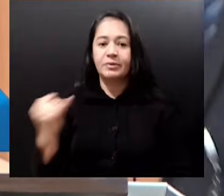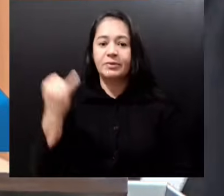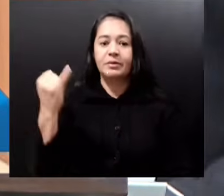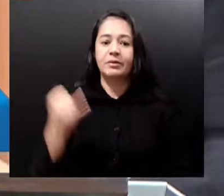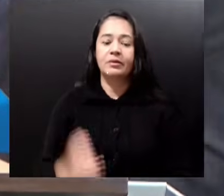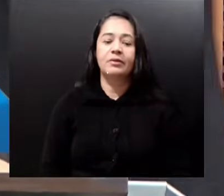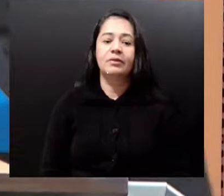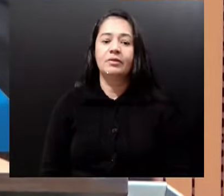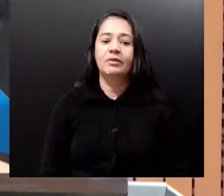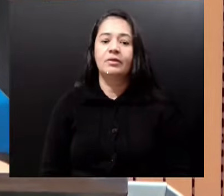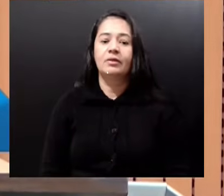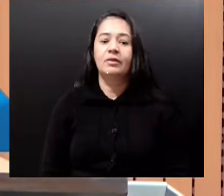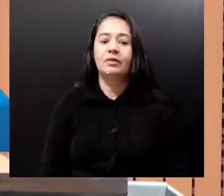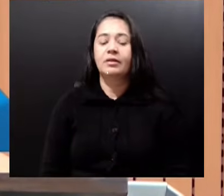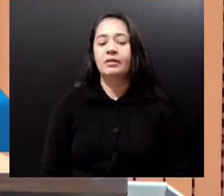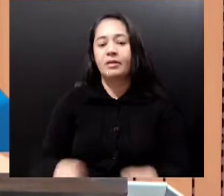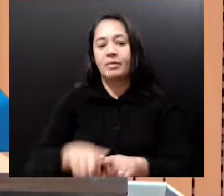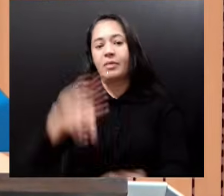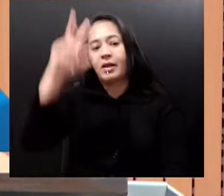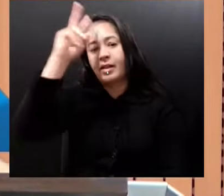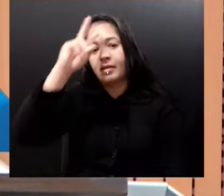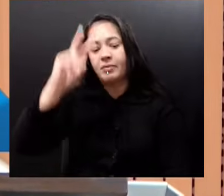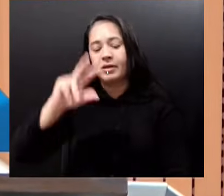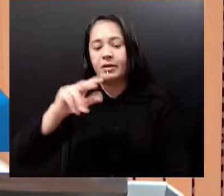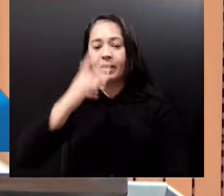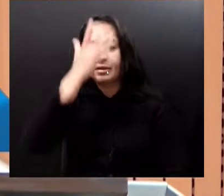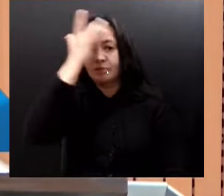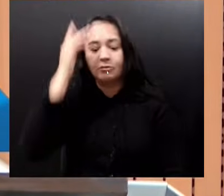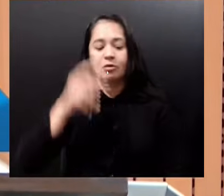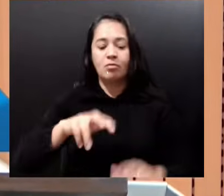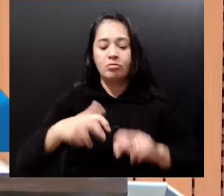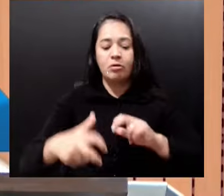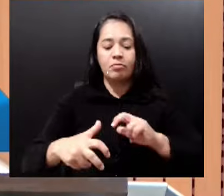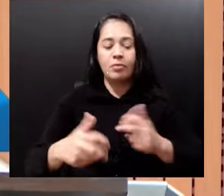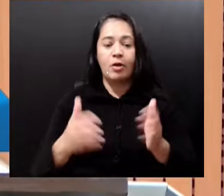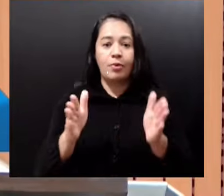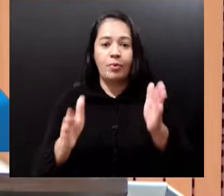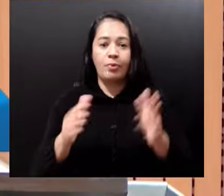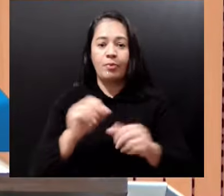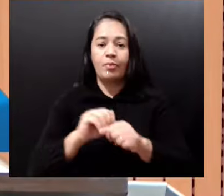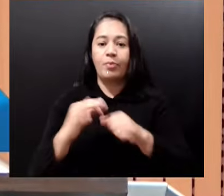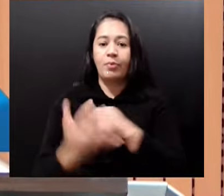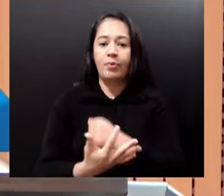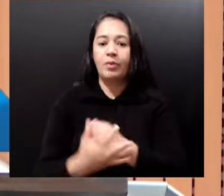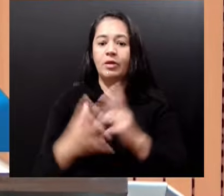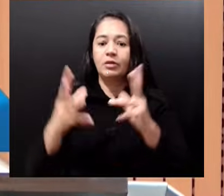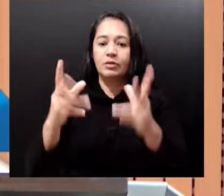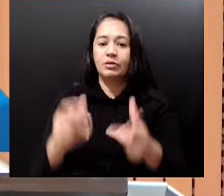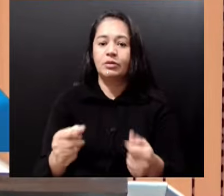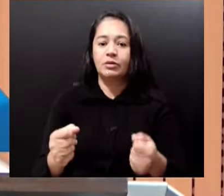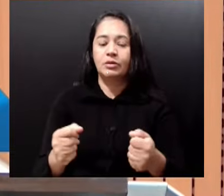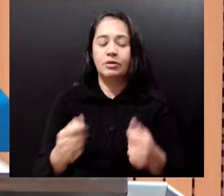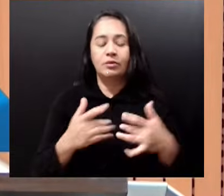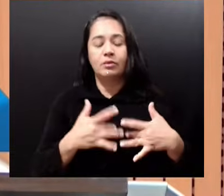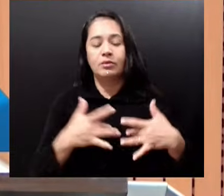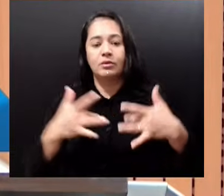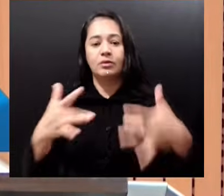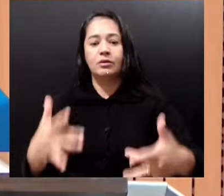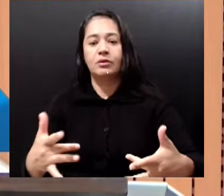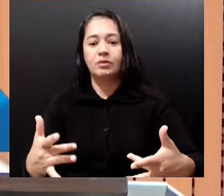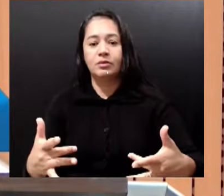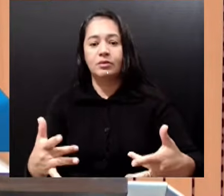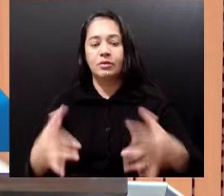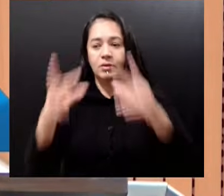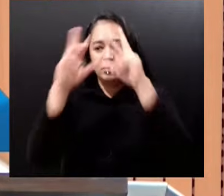memória a tantas pessoas que morreram durante a pandemia, em memória em solidariedade, em respeito a